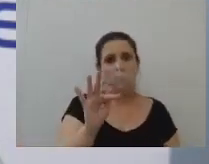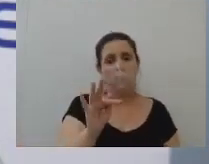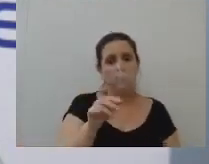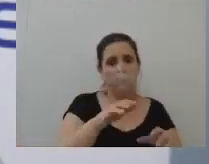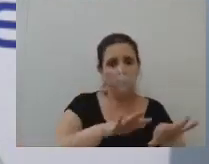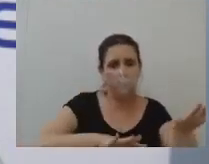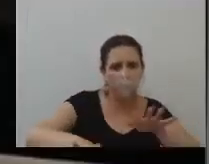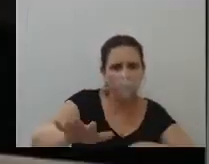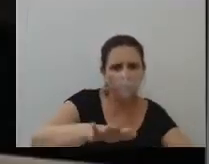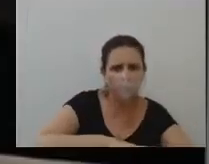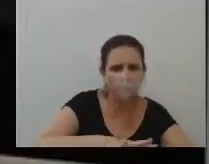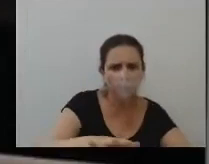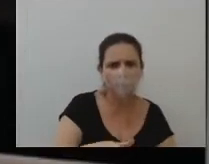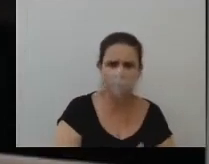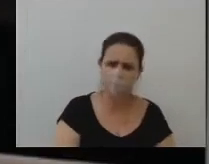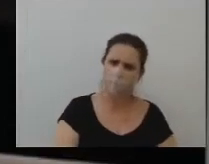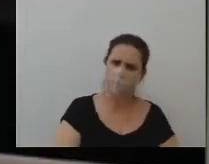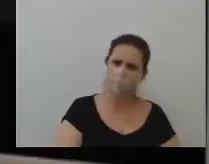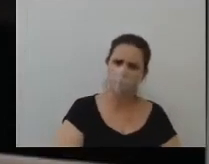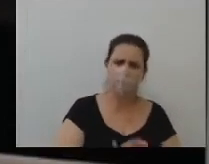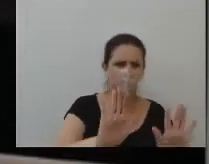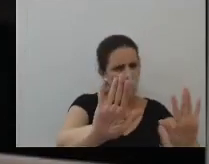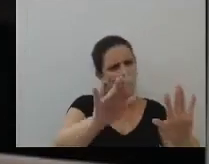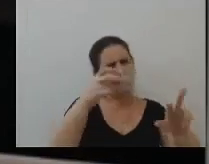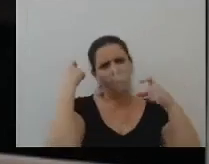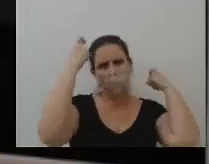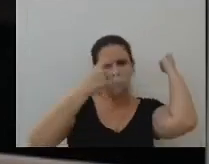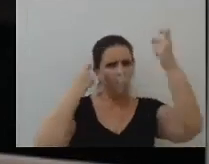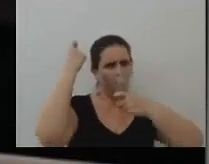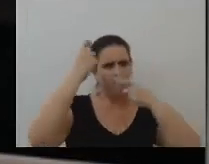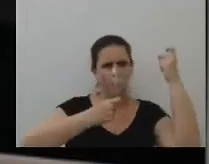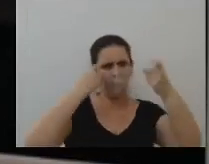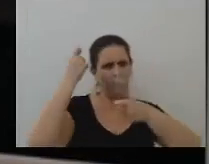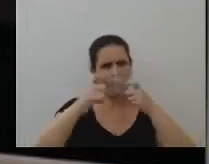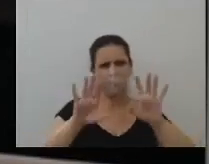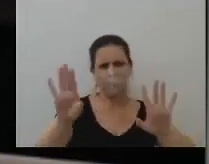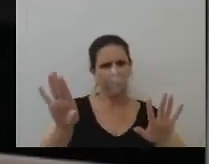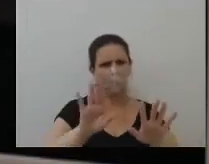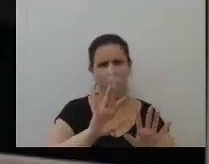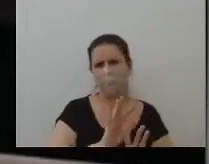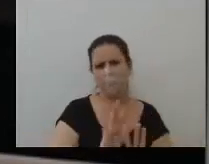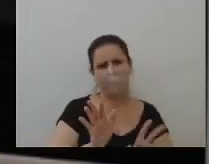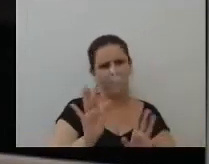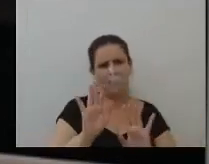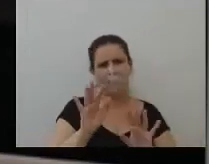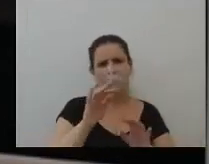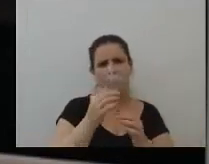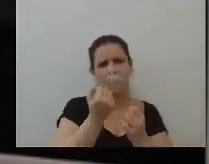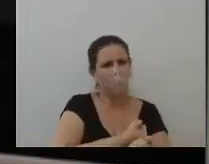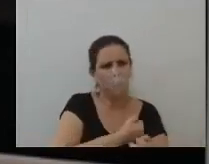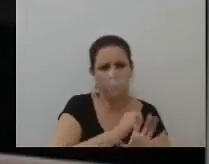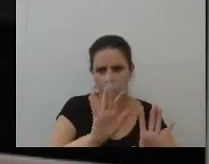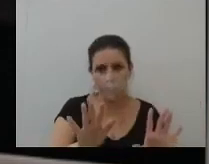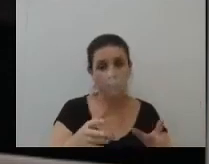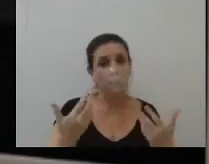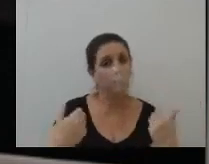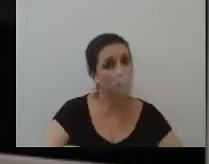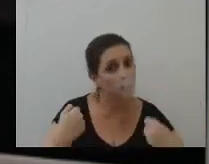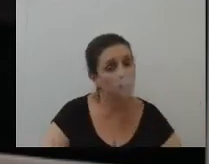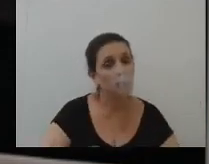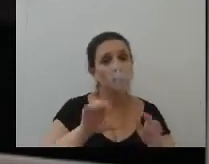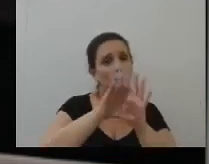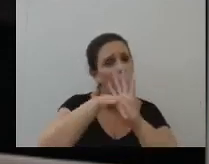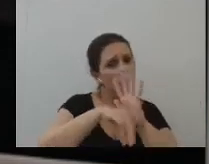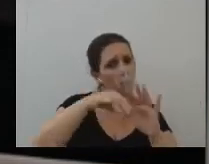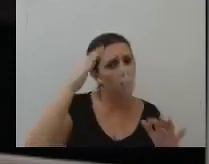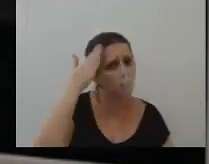me dizendo isso. Não se importa tanto com essa fórmula, não. Eu quero que vocês entendam o conceito. Esse fluxo, ele